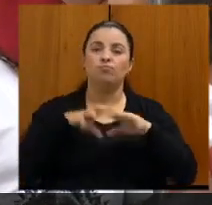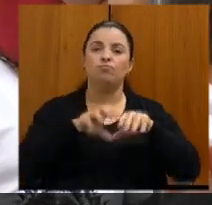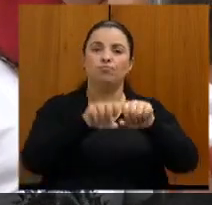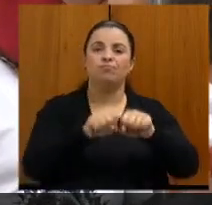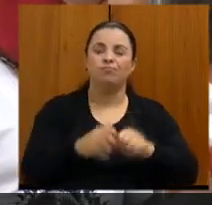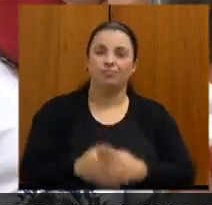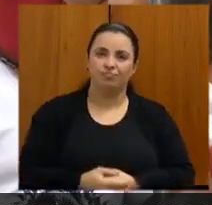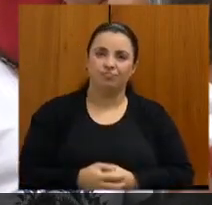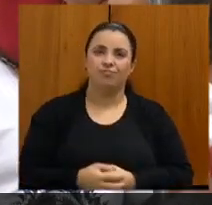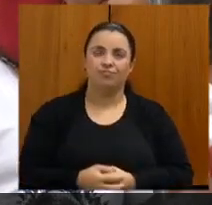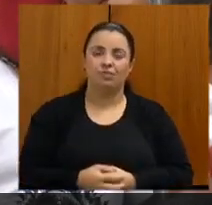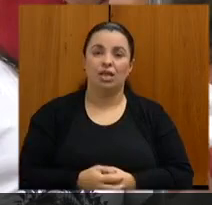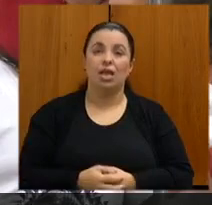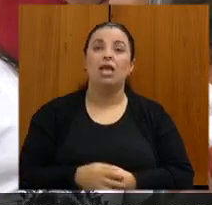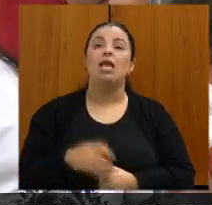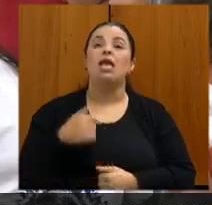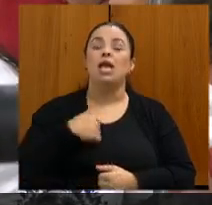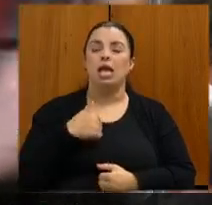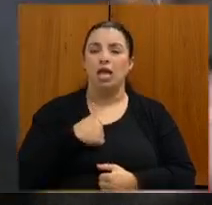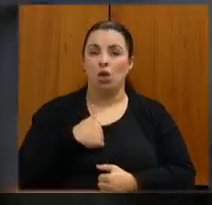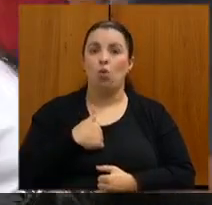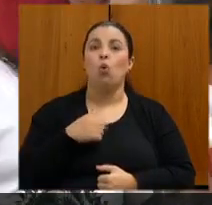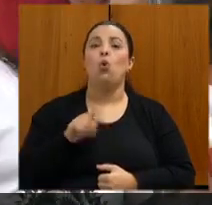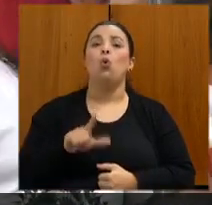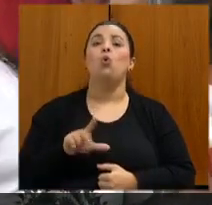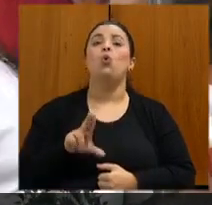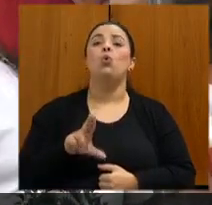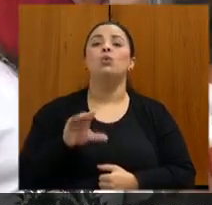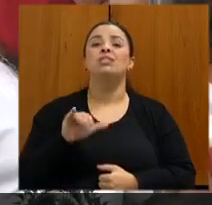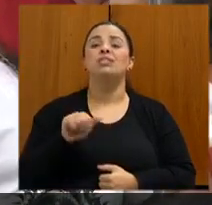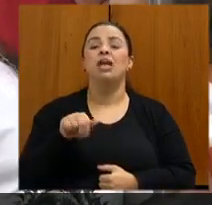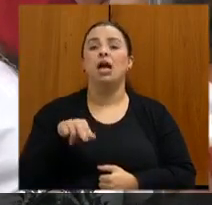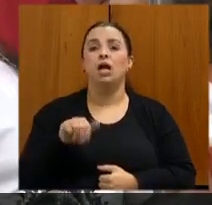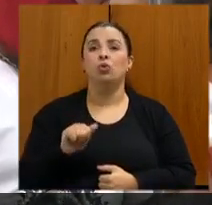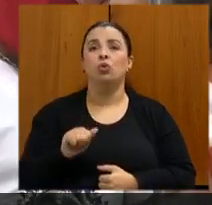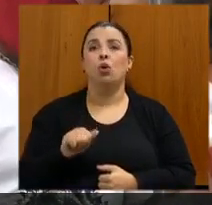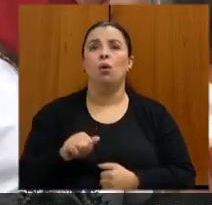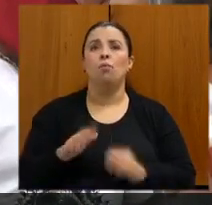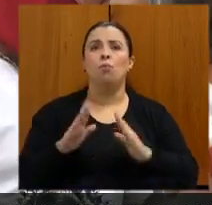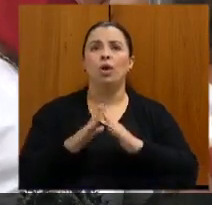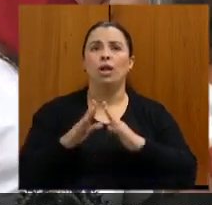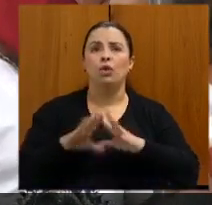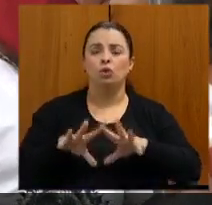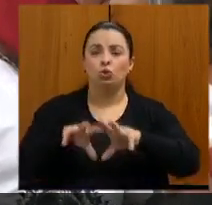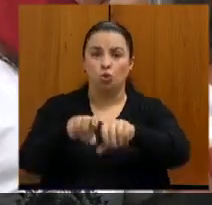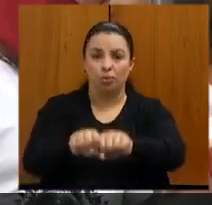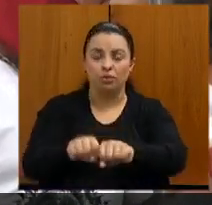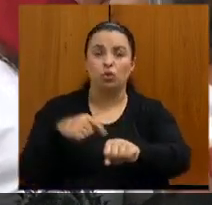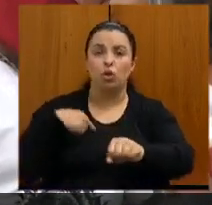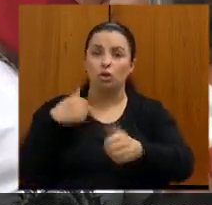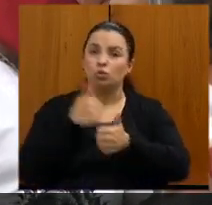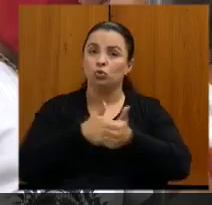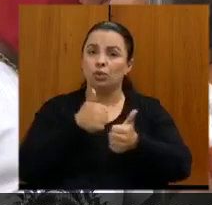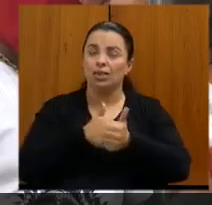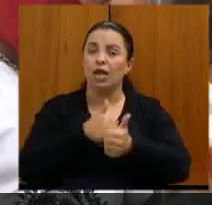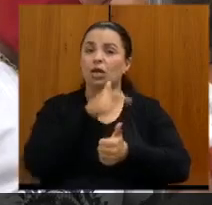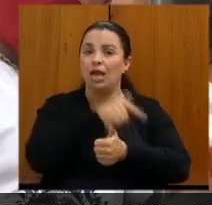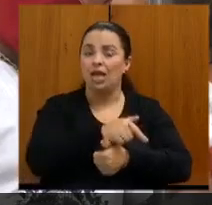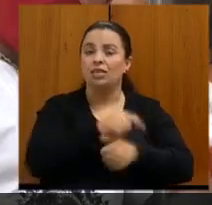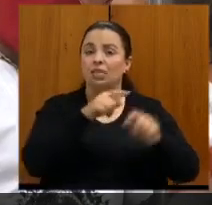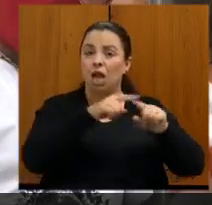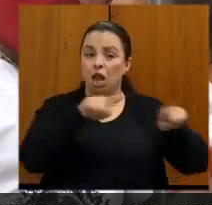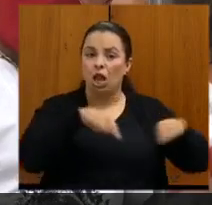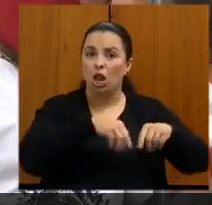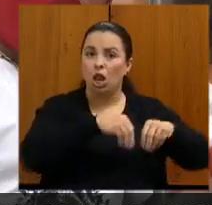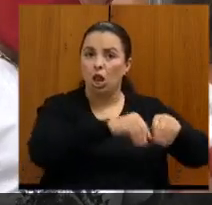é que eu Luciano morador de ocupação e estamos lutando por esse lote de Santa Luzia e estamos